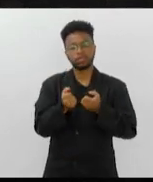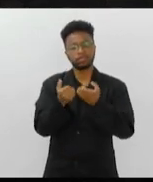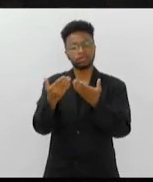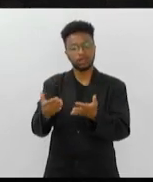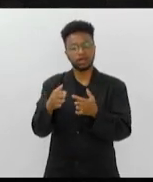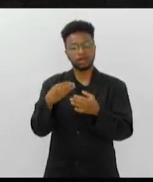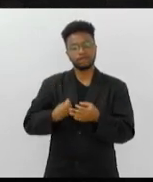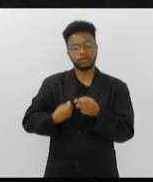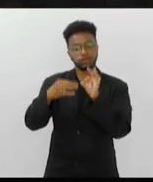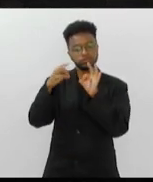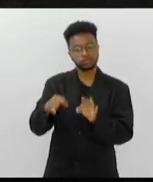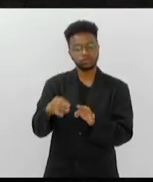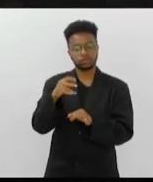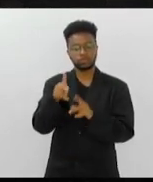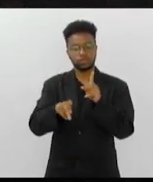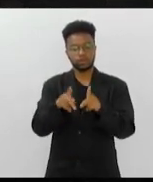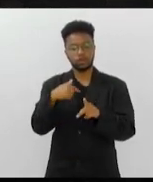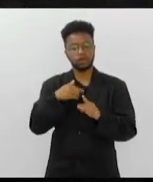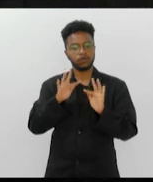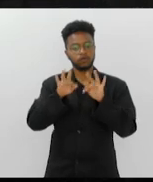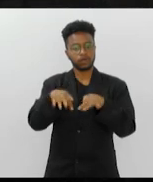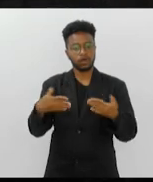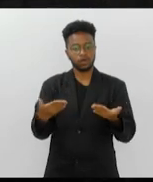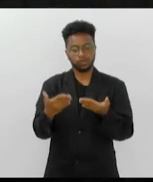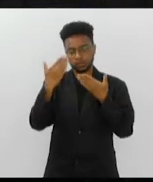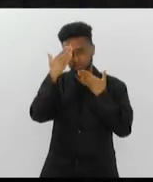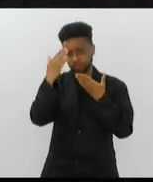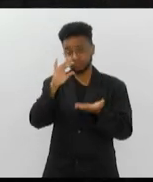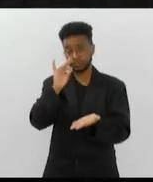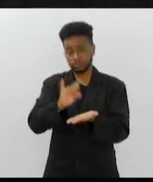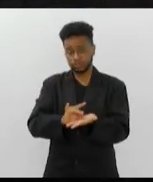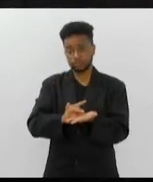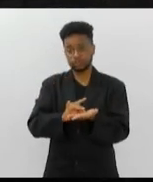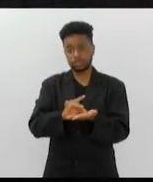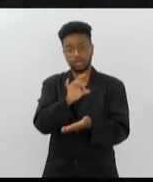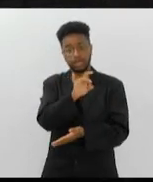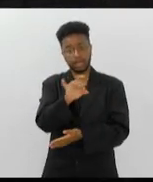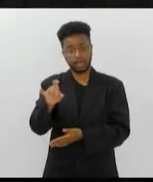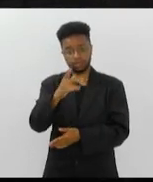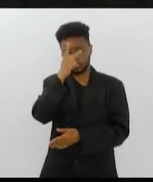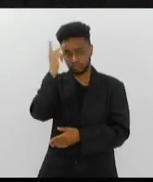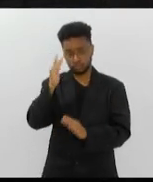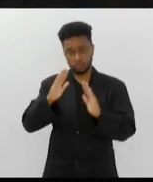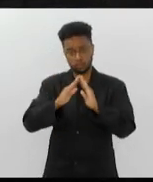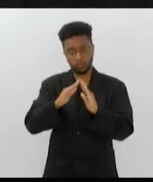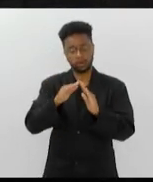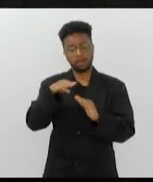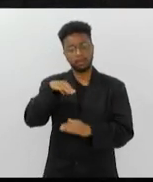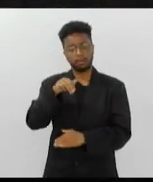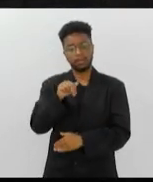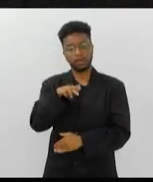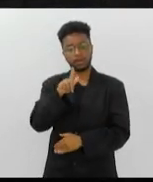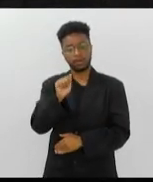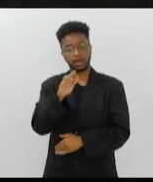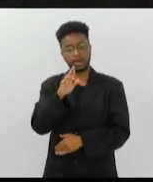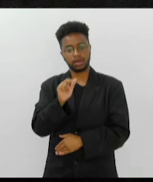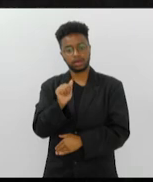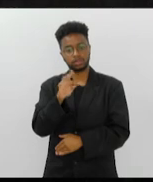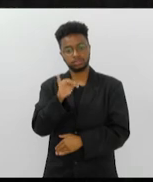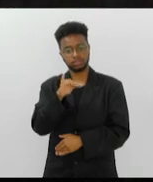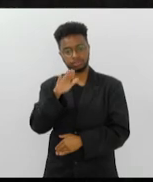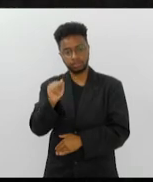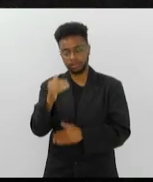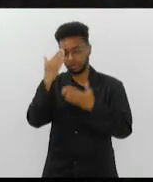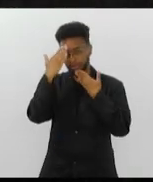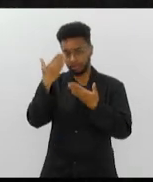nossa população. Então, eu termino aqui agradecendo de verdade a cada morador de Mangaratiba, a cada mangaratibense,